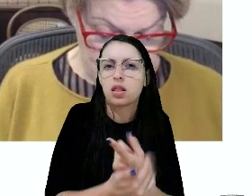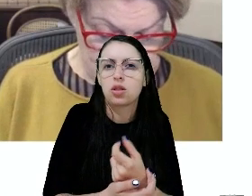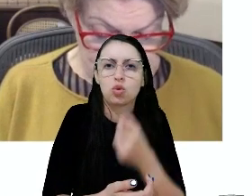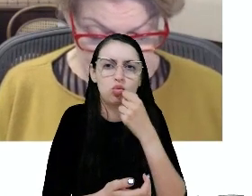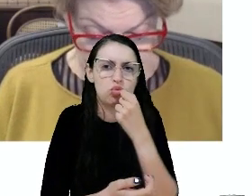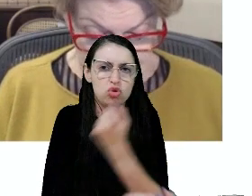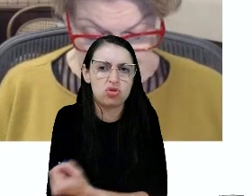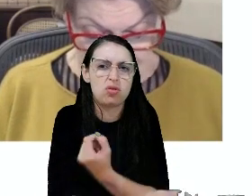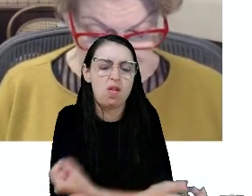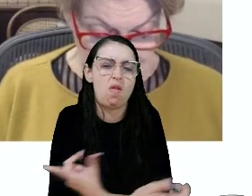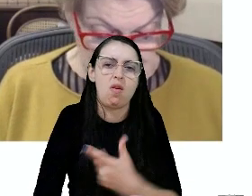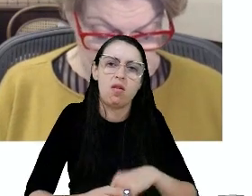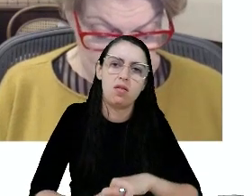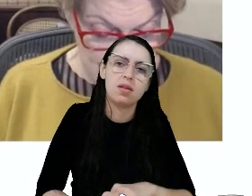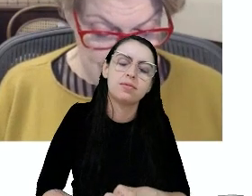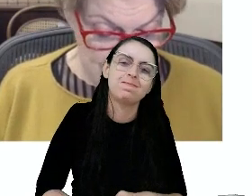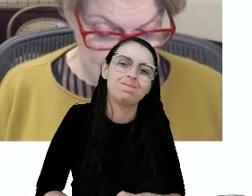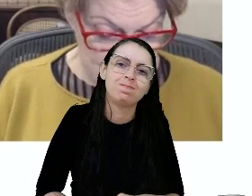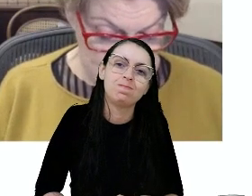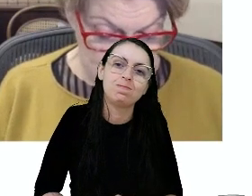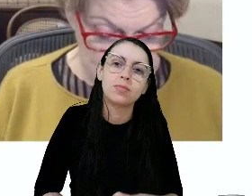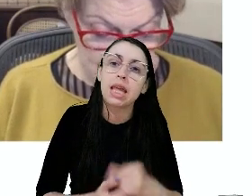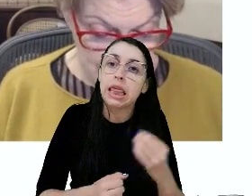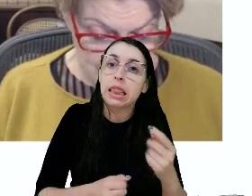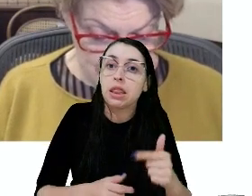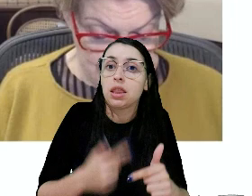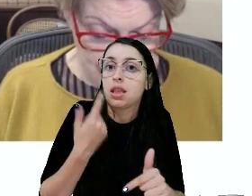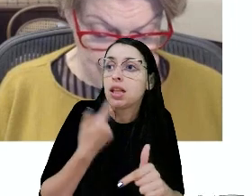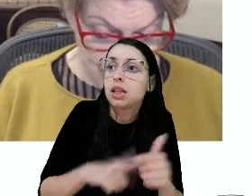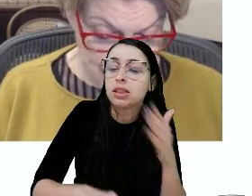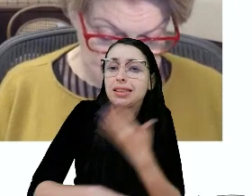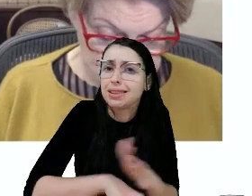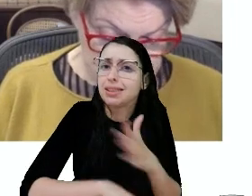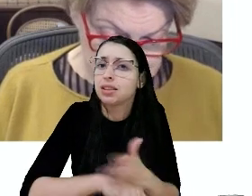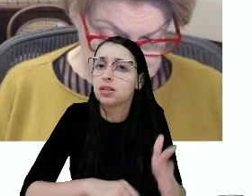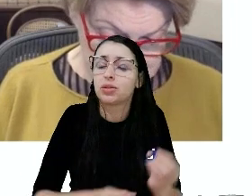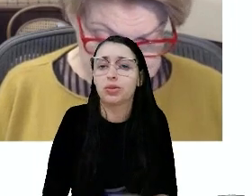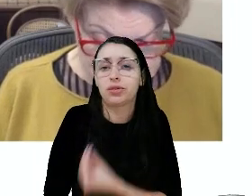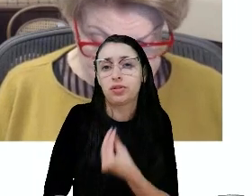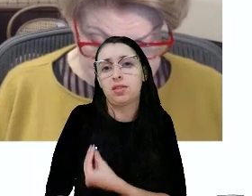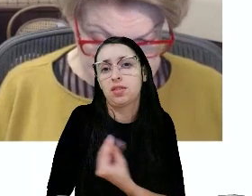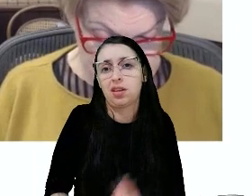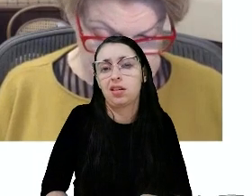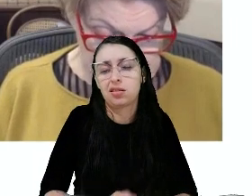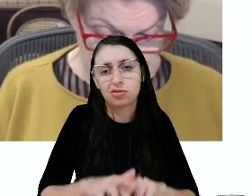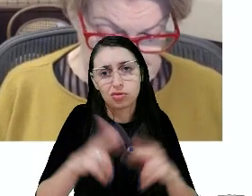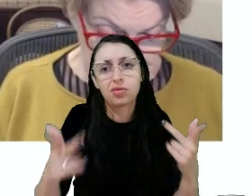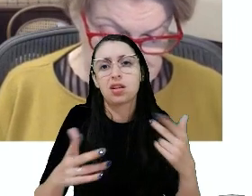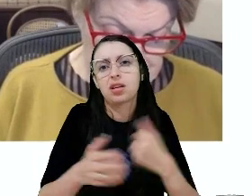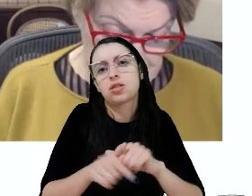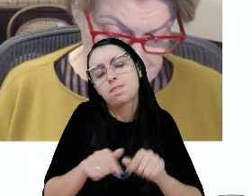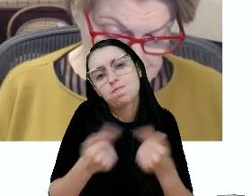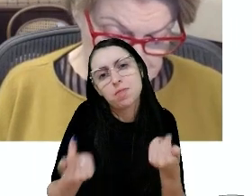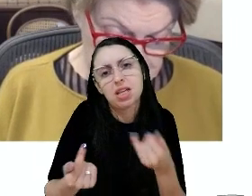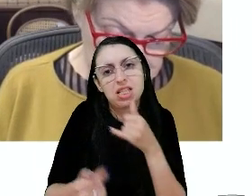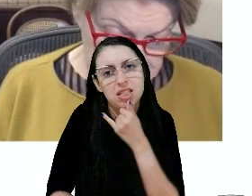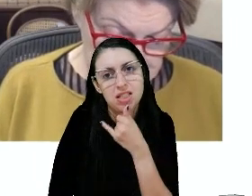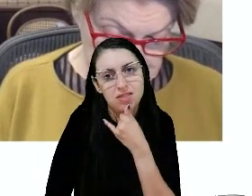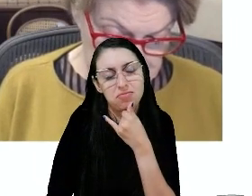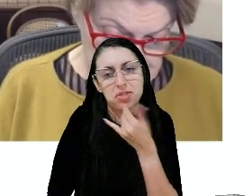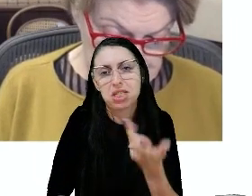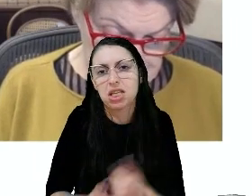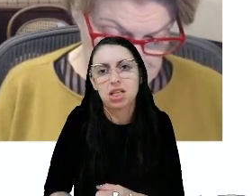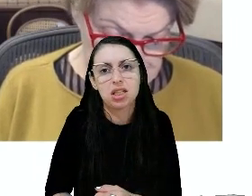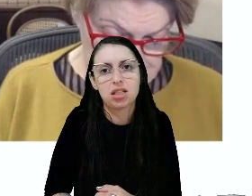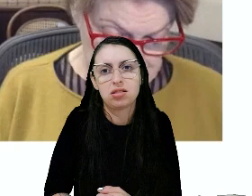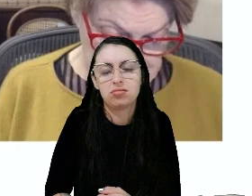para não vender droga para a gente, fazendo o possível e o impossível para que a gente não vivesse aquela realidade. Mas,